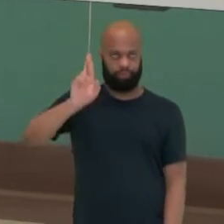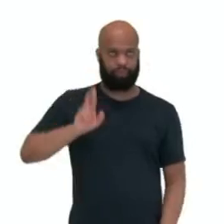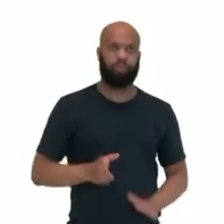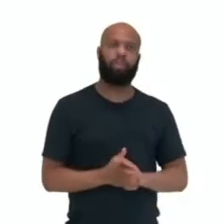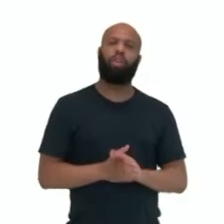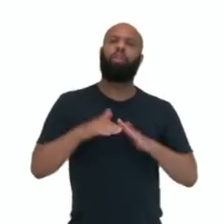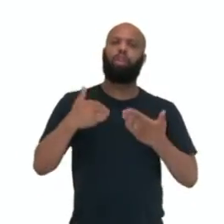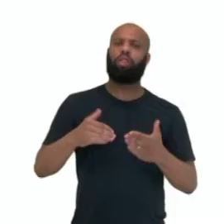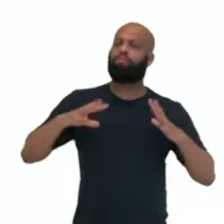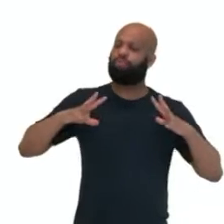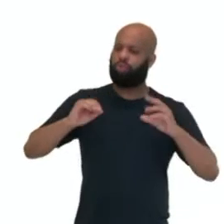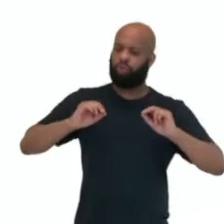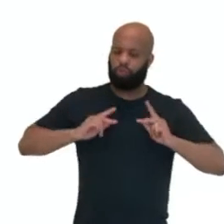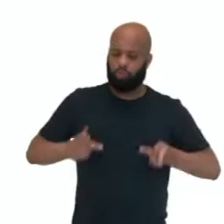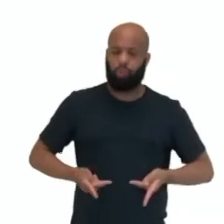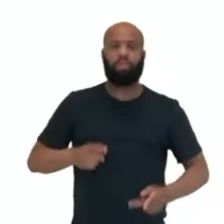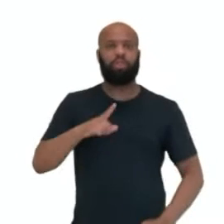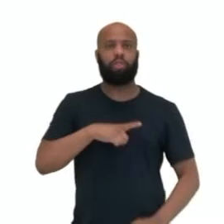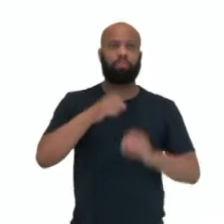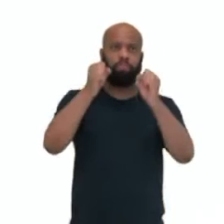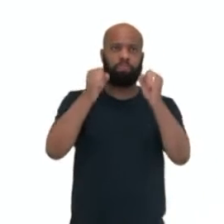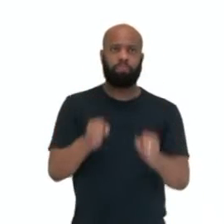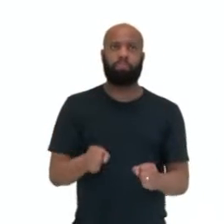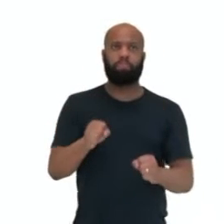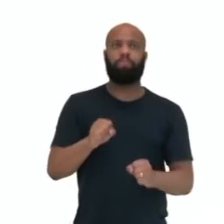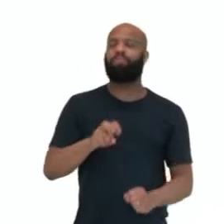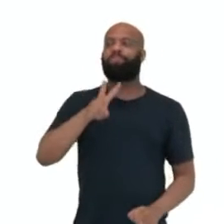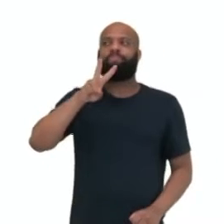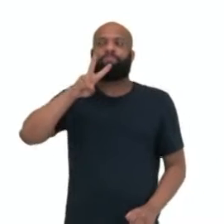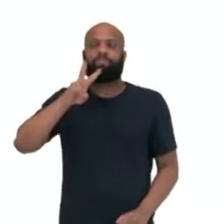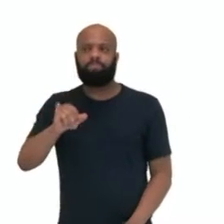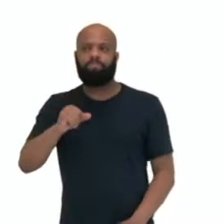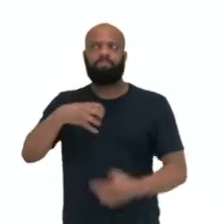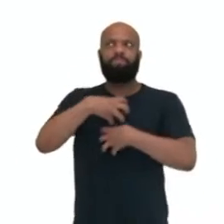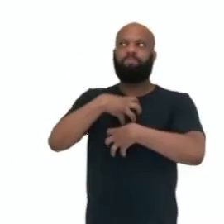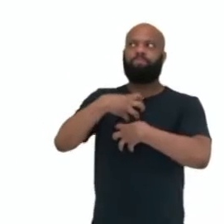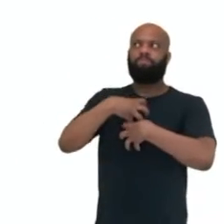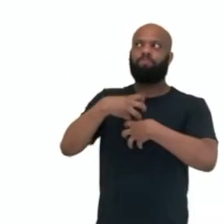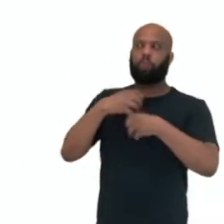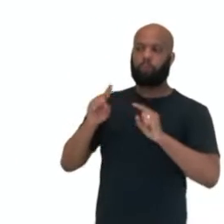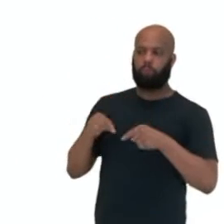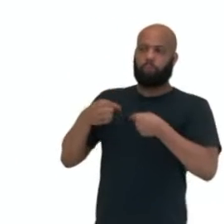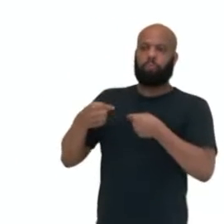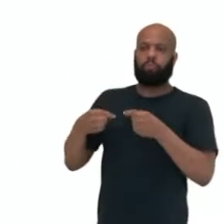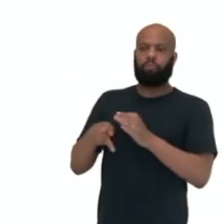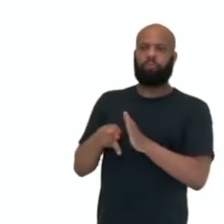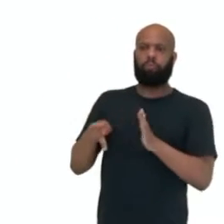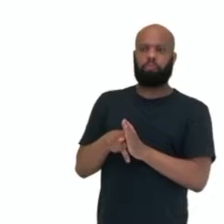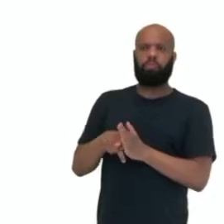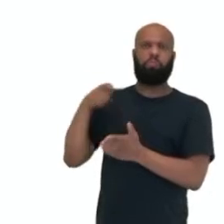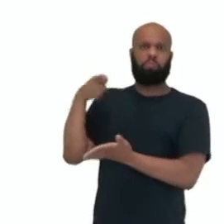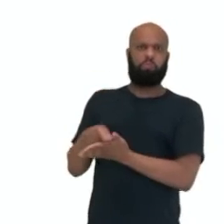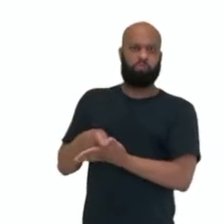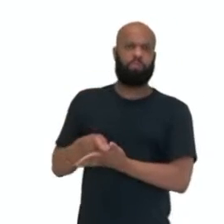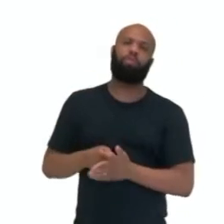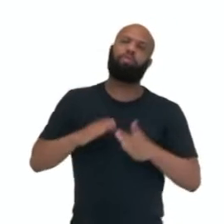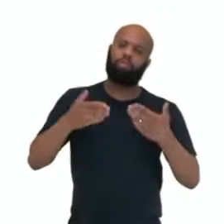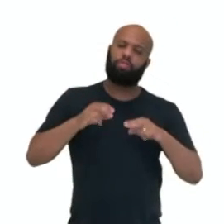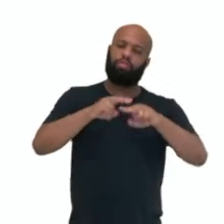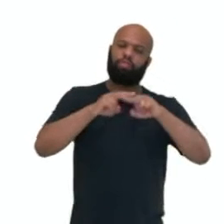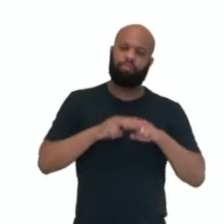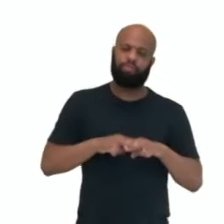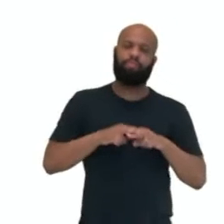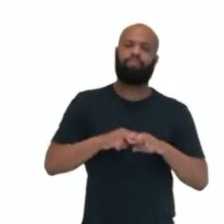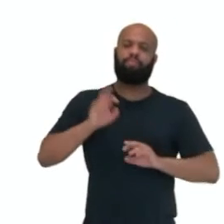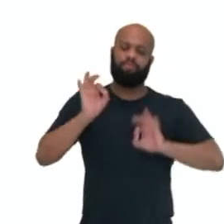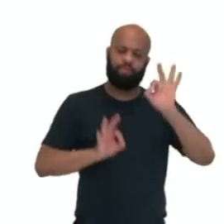Todo homem que tem poder é tentado a abusar dele. É preciso que, pela disposição das coisas,